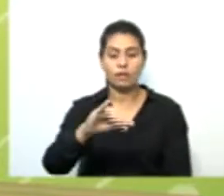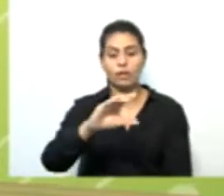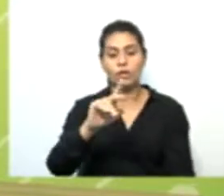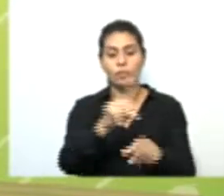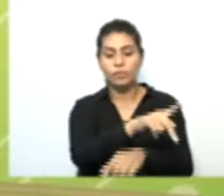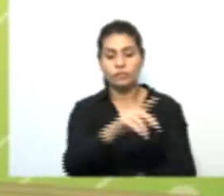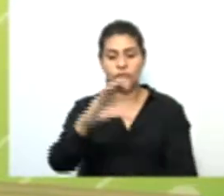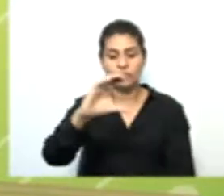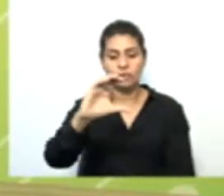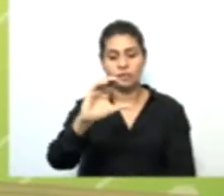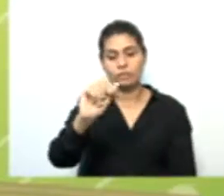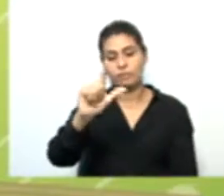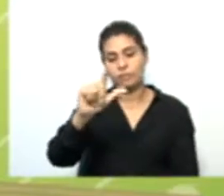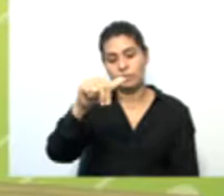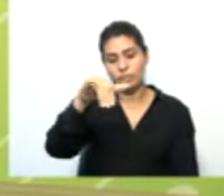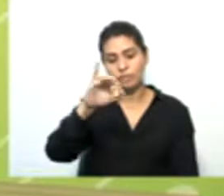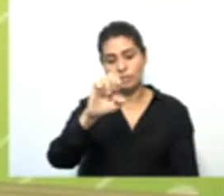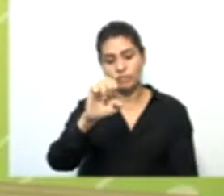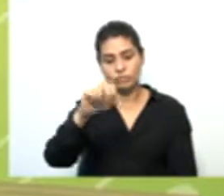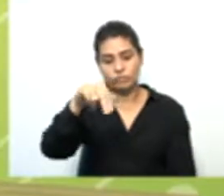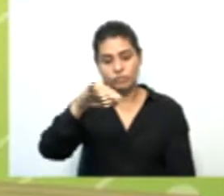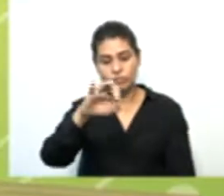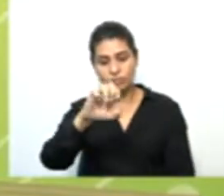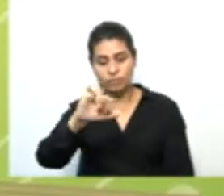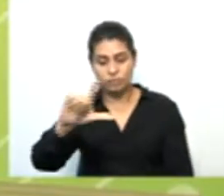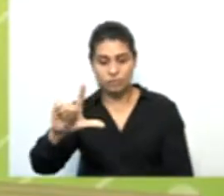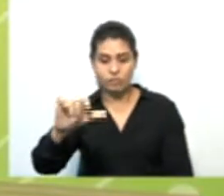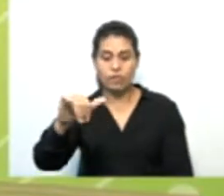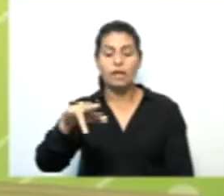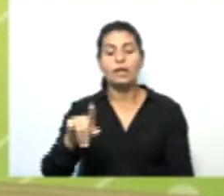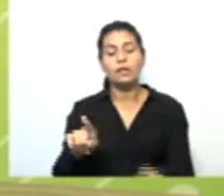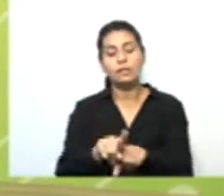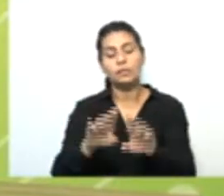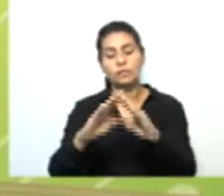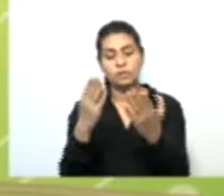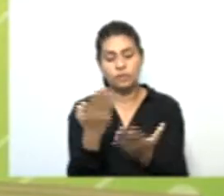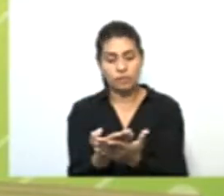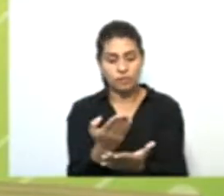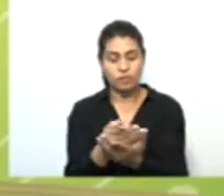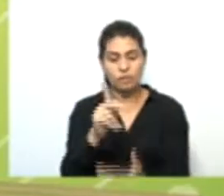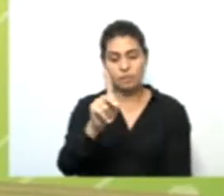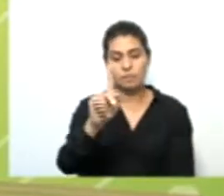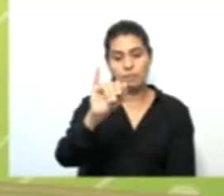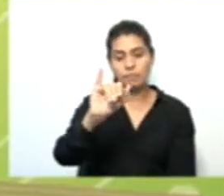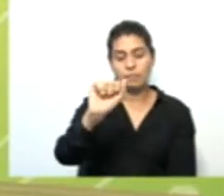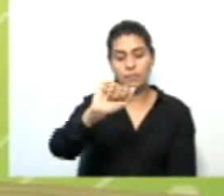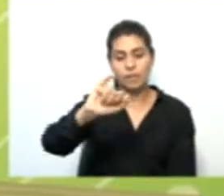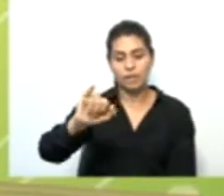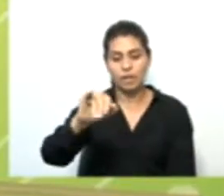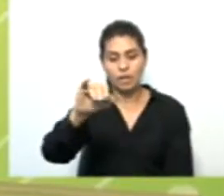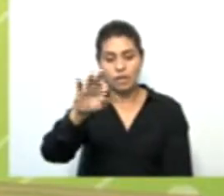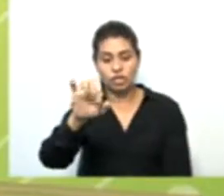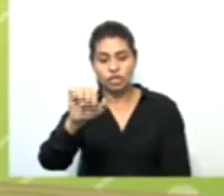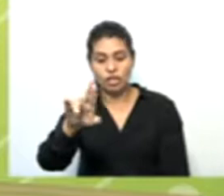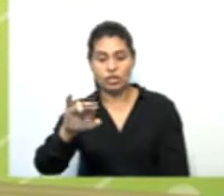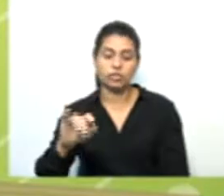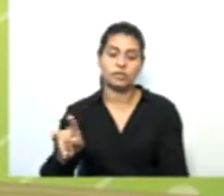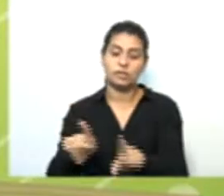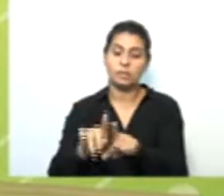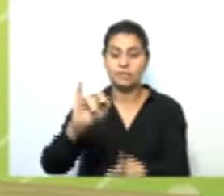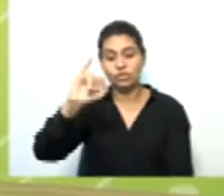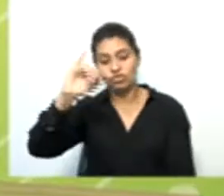Claudineia Padilha. E os alunos da Escola Plácido de Castro, da Escola Piaget de Jaru,